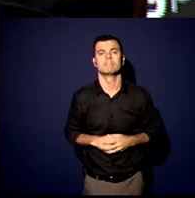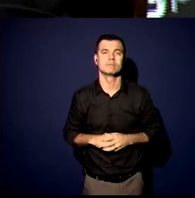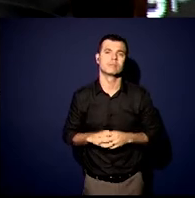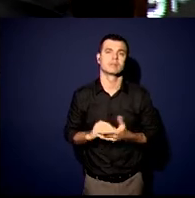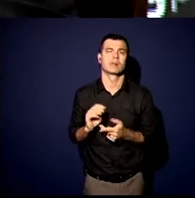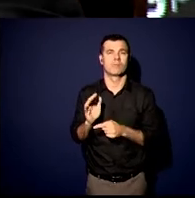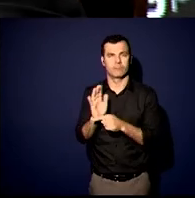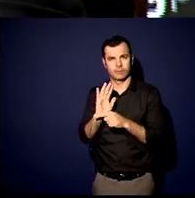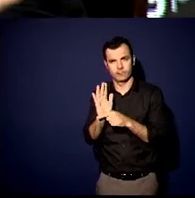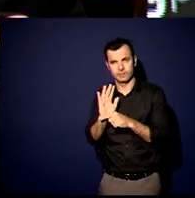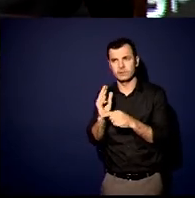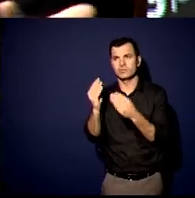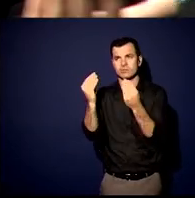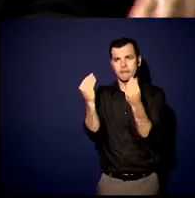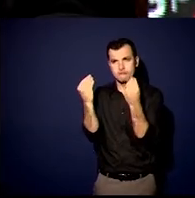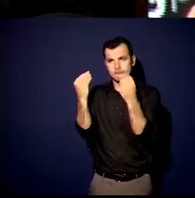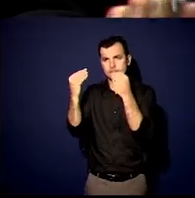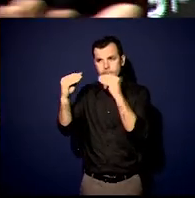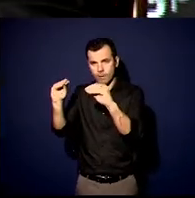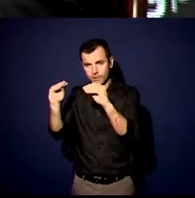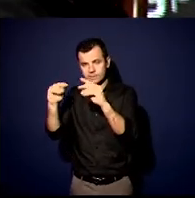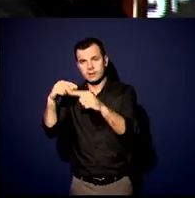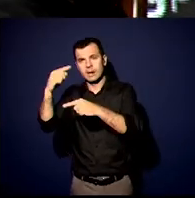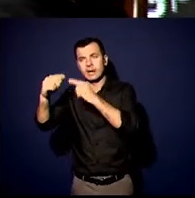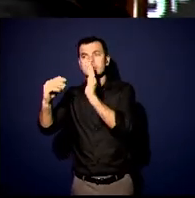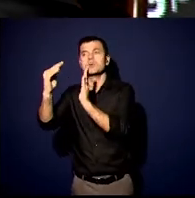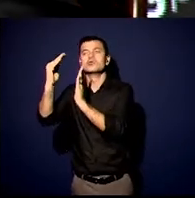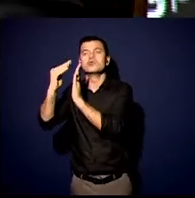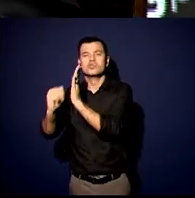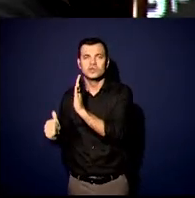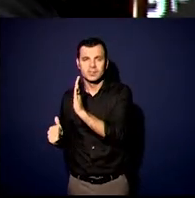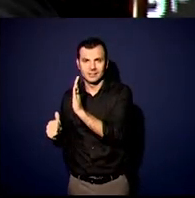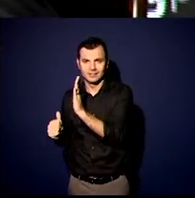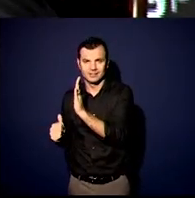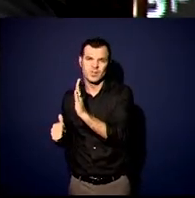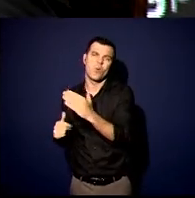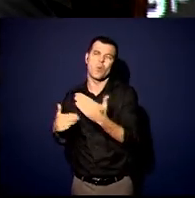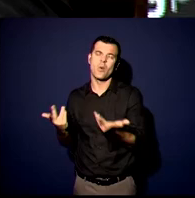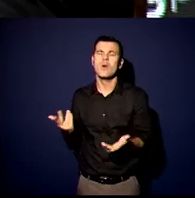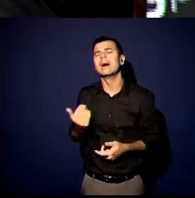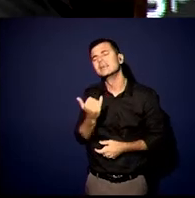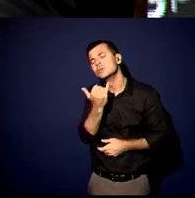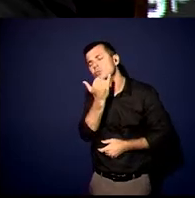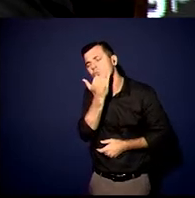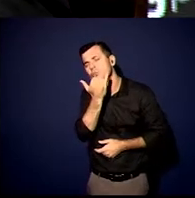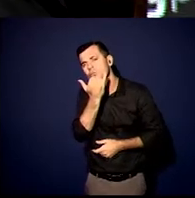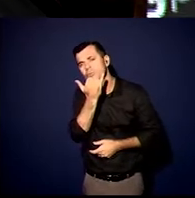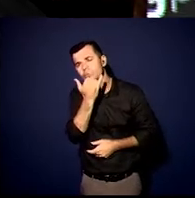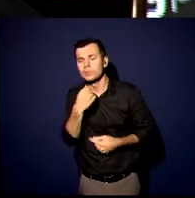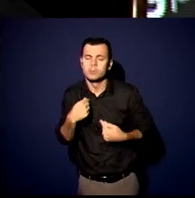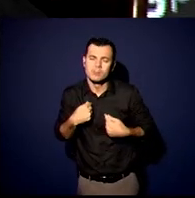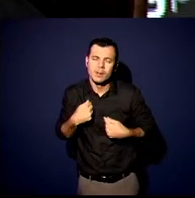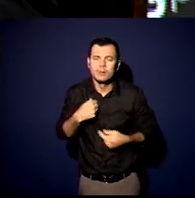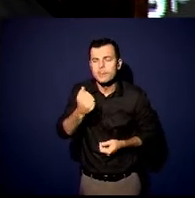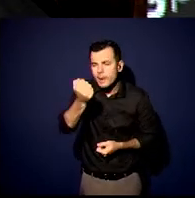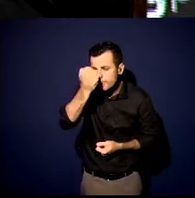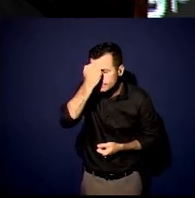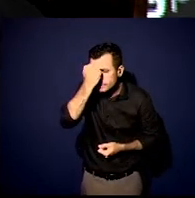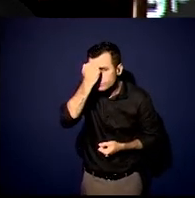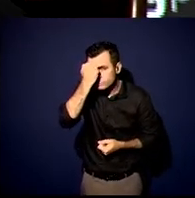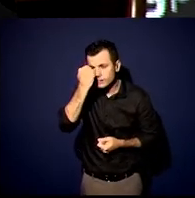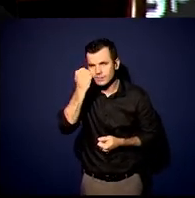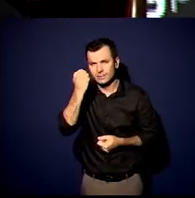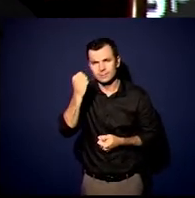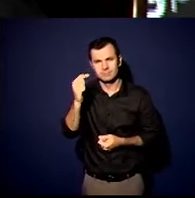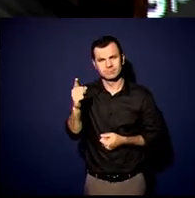vidro aí depois ainda tem alguns que fazem até os vidros me pedindo desculpas só que é uma desculpa é arrependimento que não é eficaz